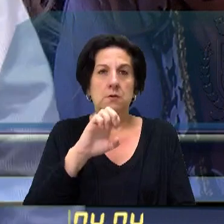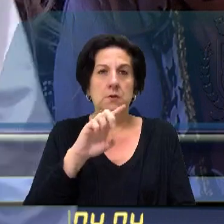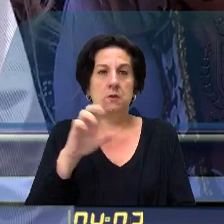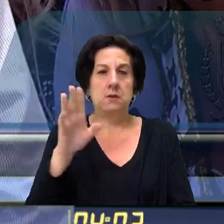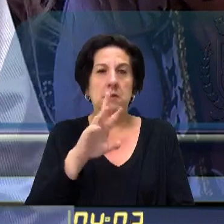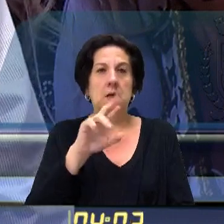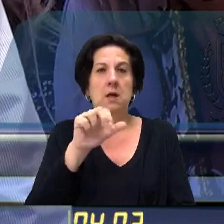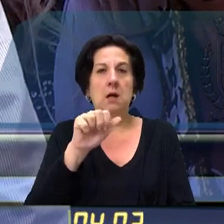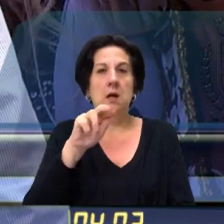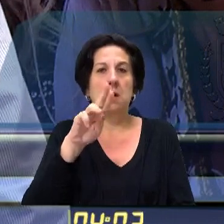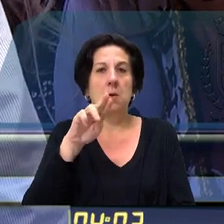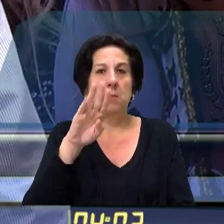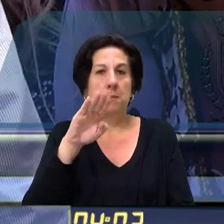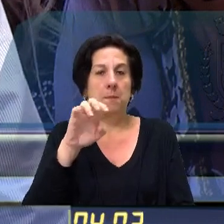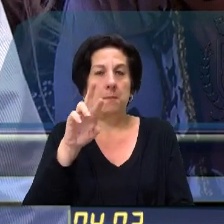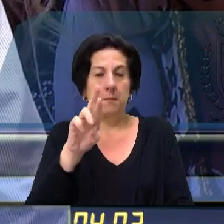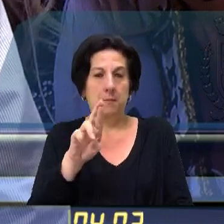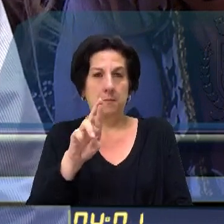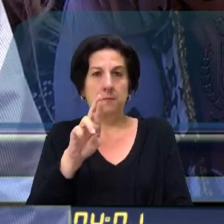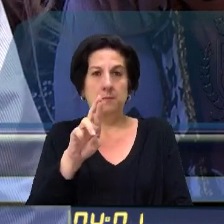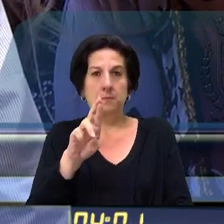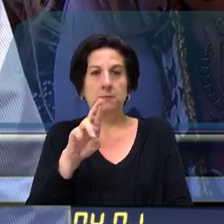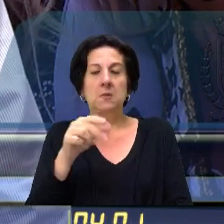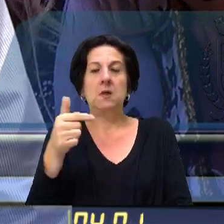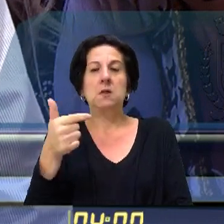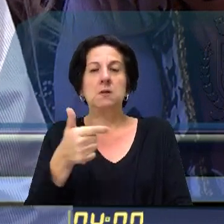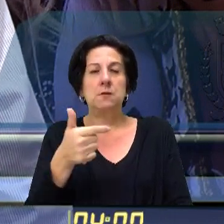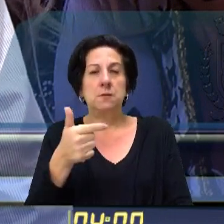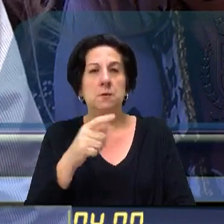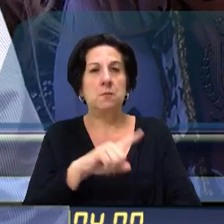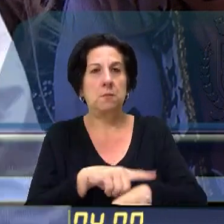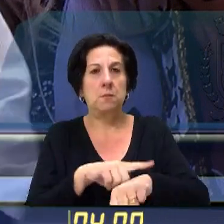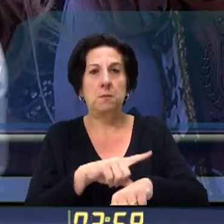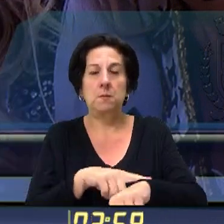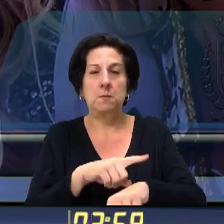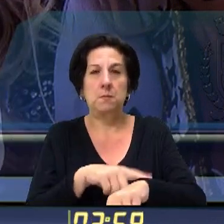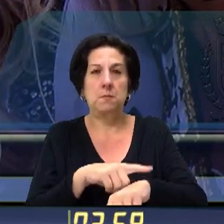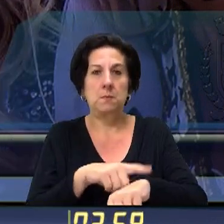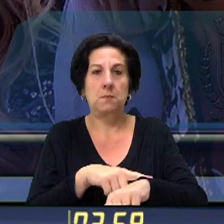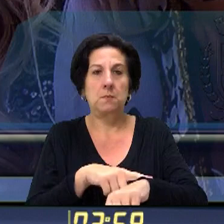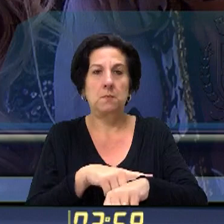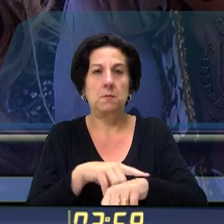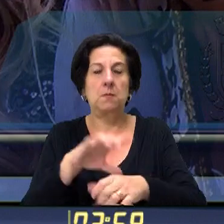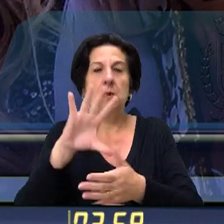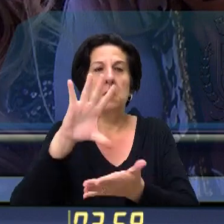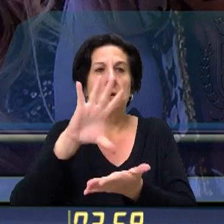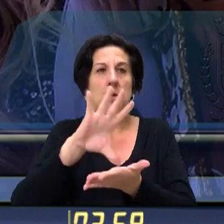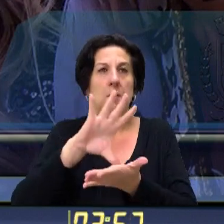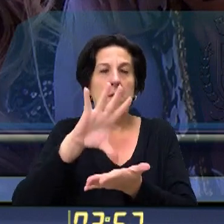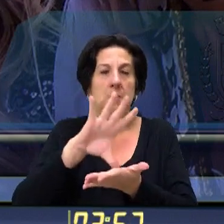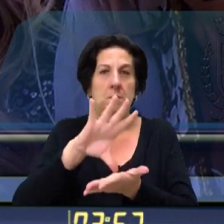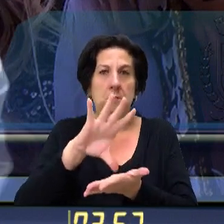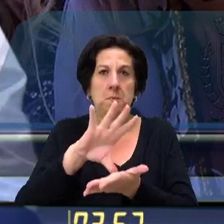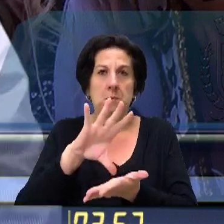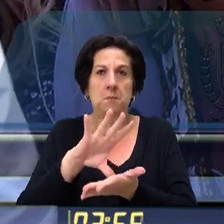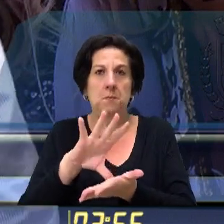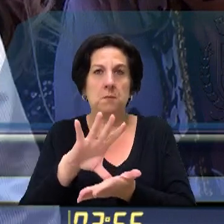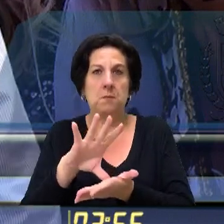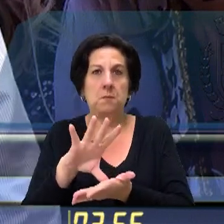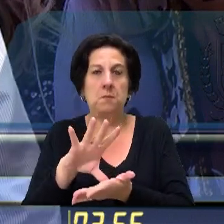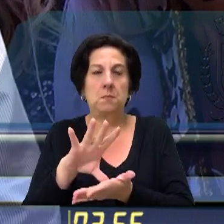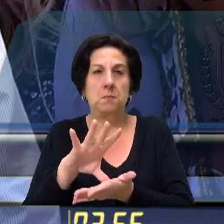Halber Filho. Num segundo momento, essa praça contará com a Biblioteca